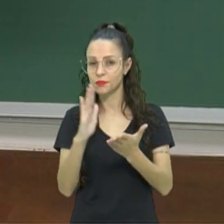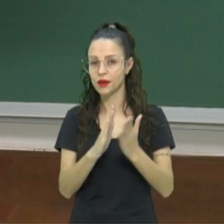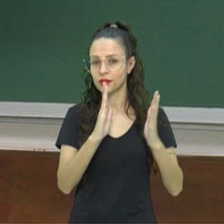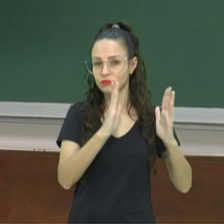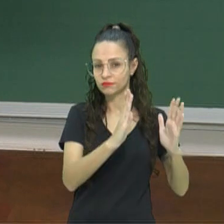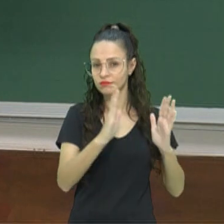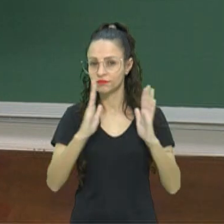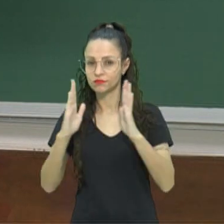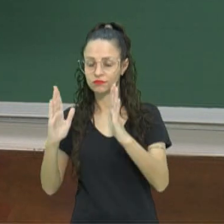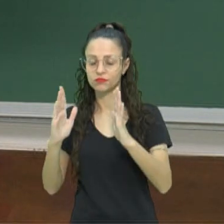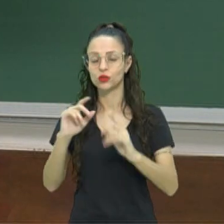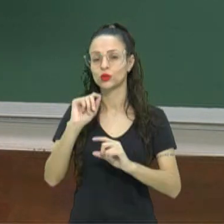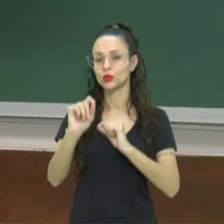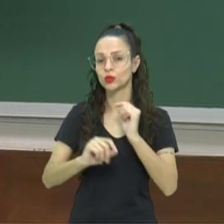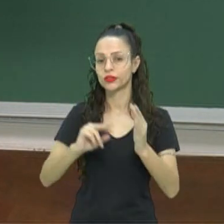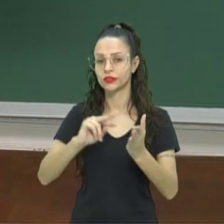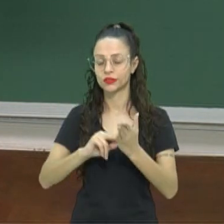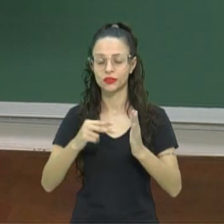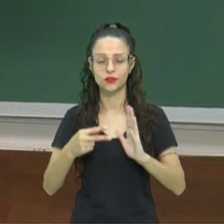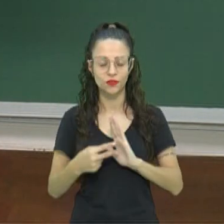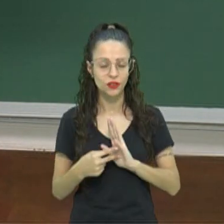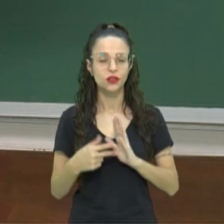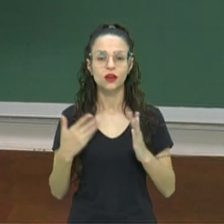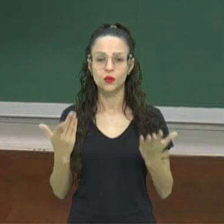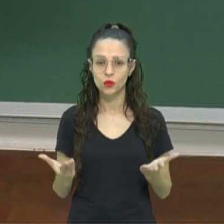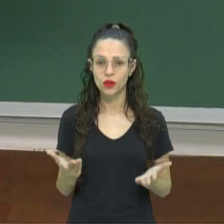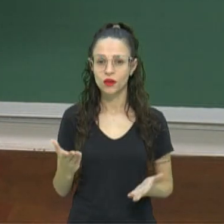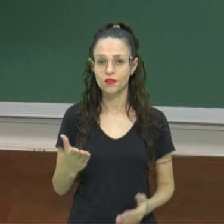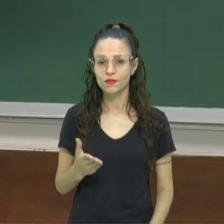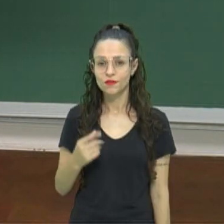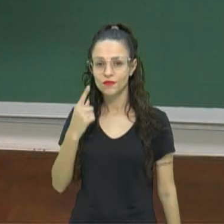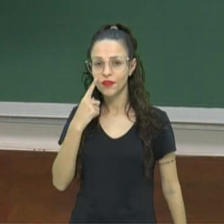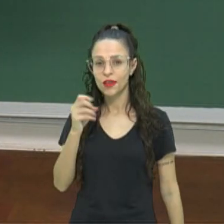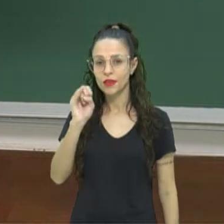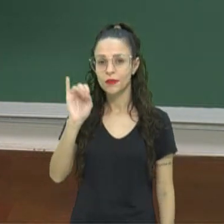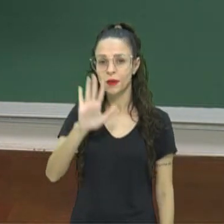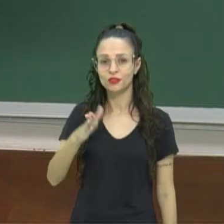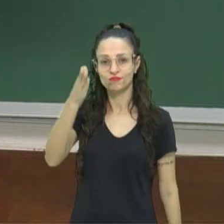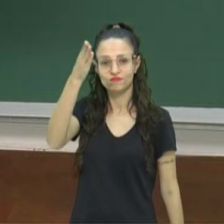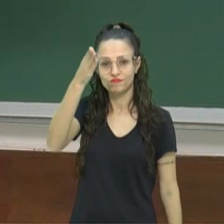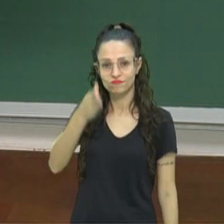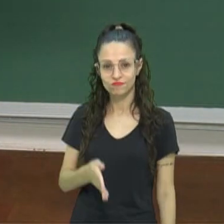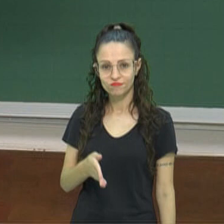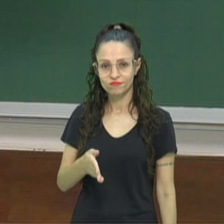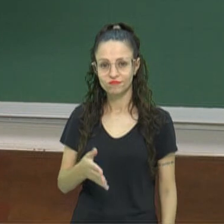cálculo da área. O que é isso, professora? Você vai picar a figura, você